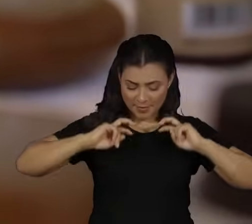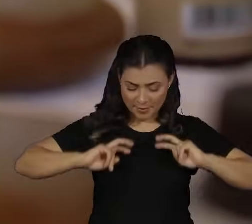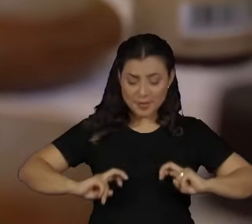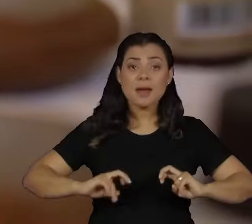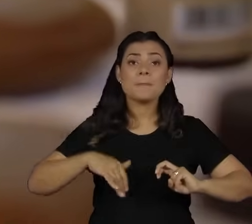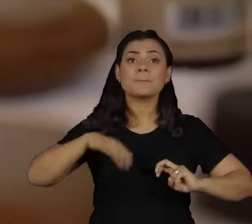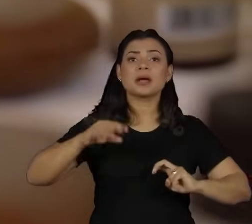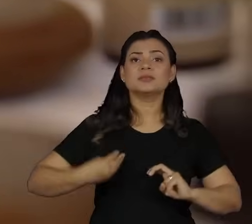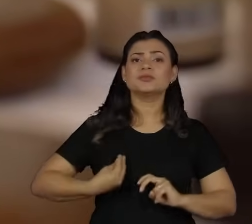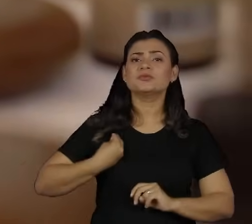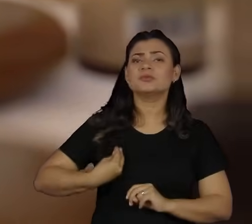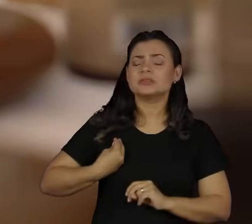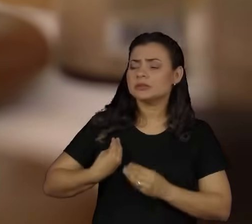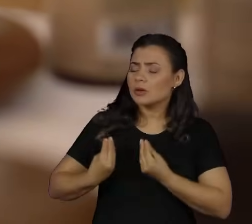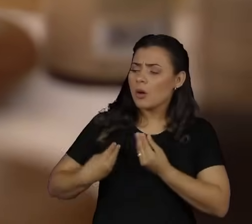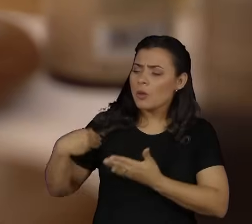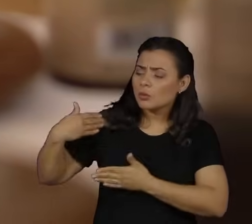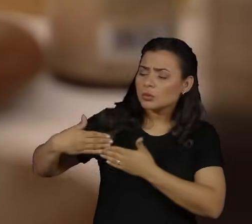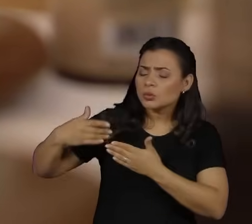sua rotina diária.